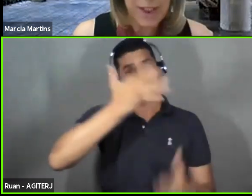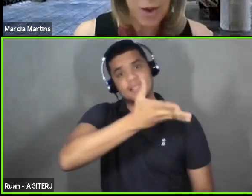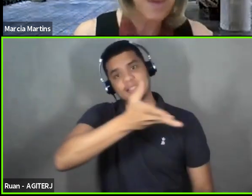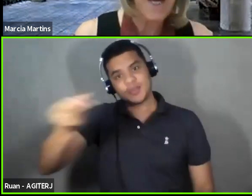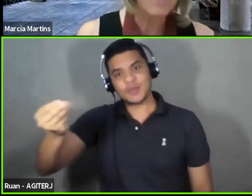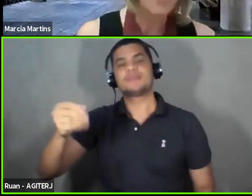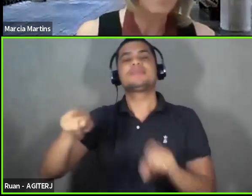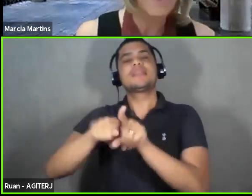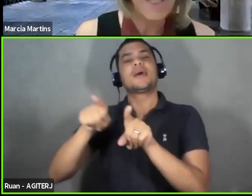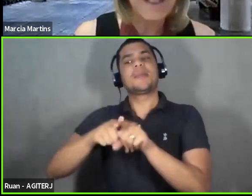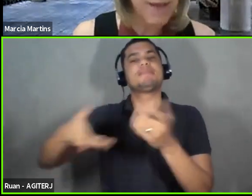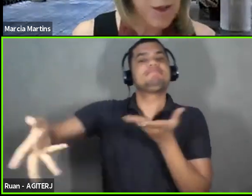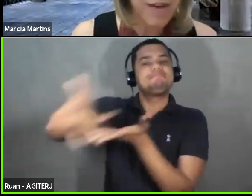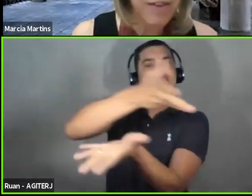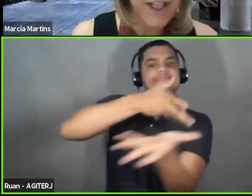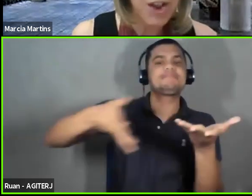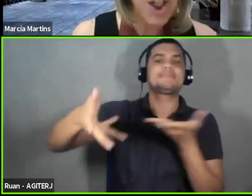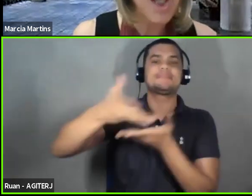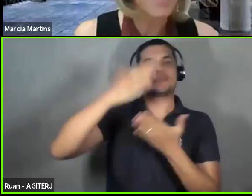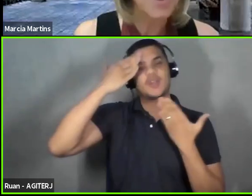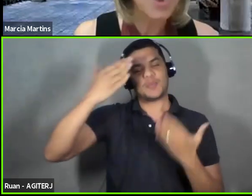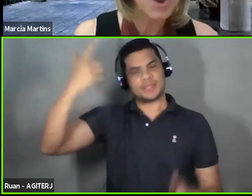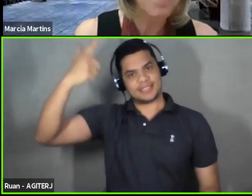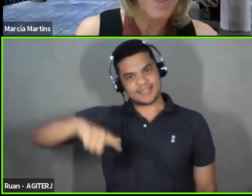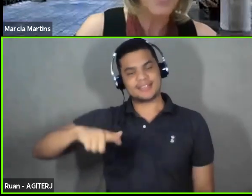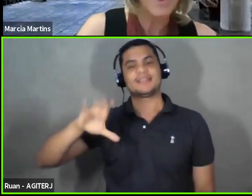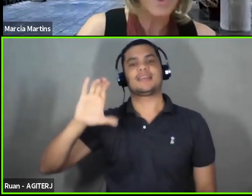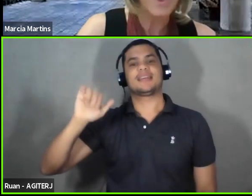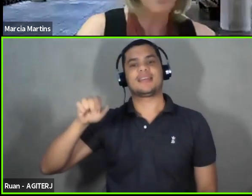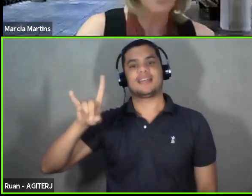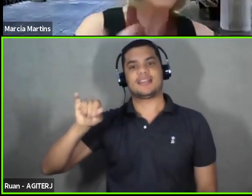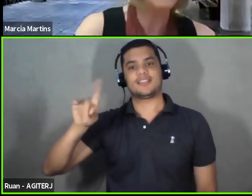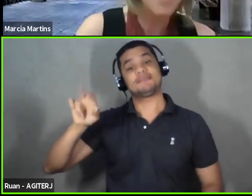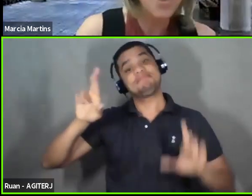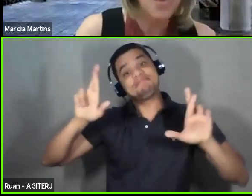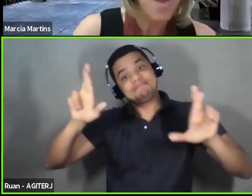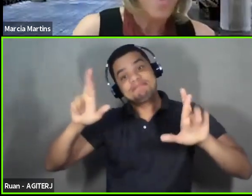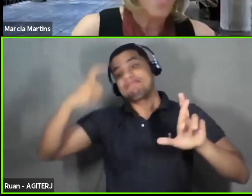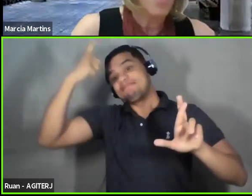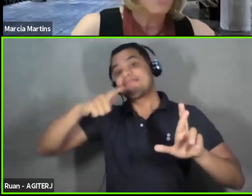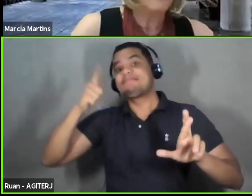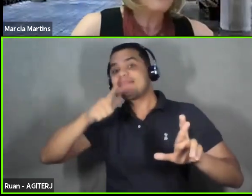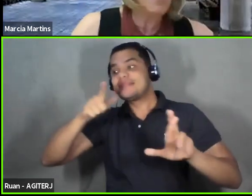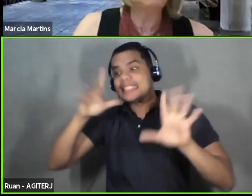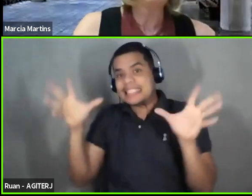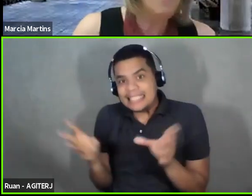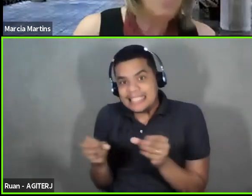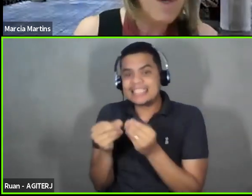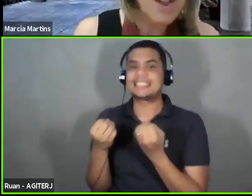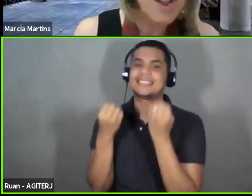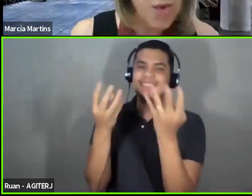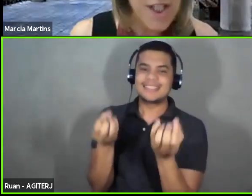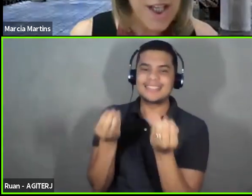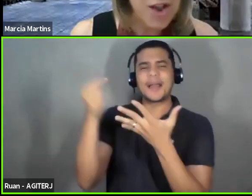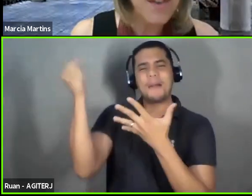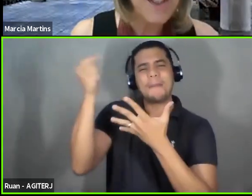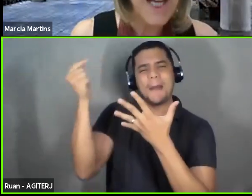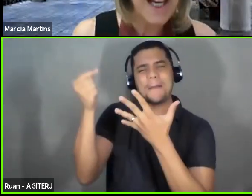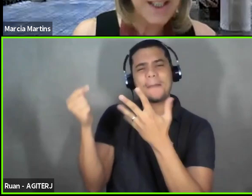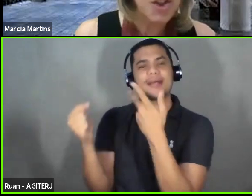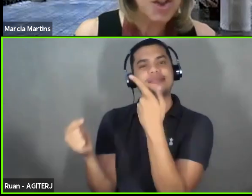obrigada por esse espaço, obrigada mais uma vez, Cândida. Espero ter reproduzido algumas das